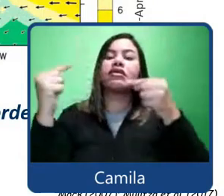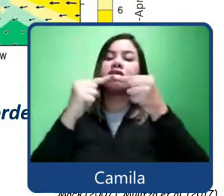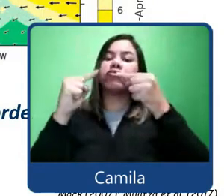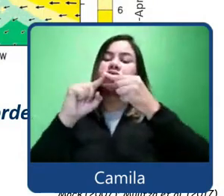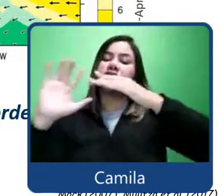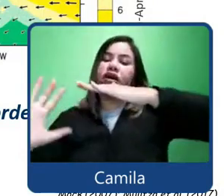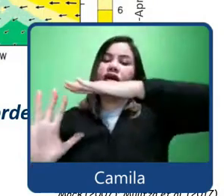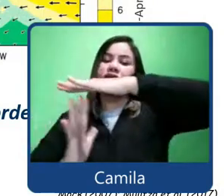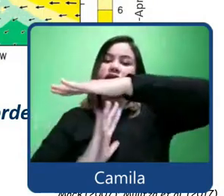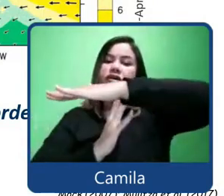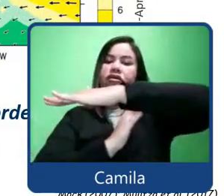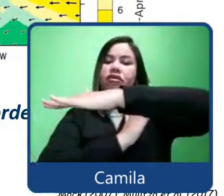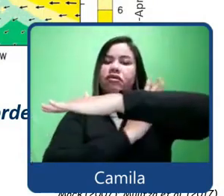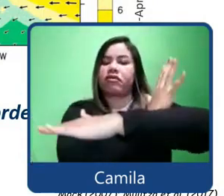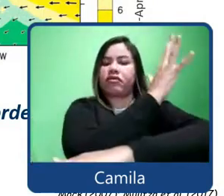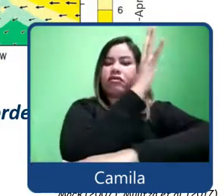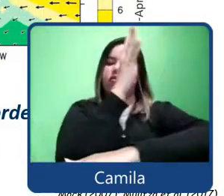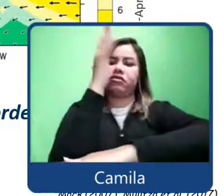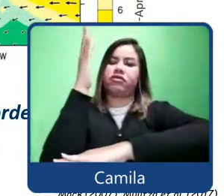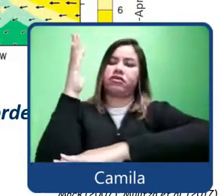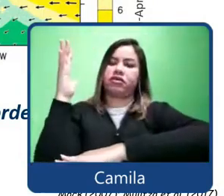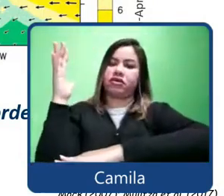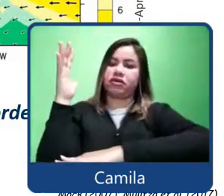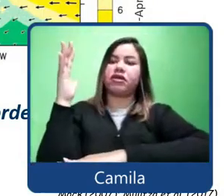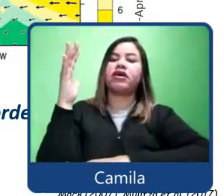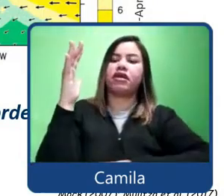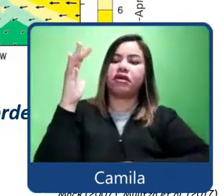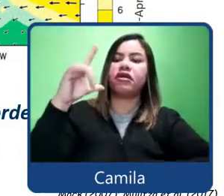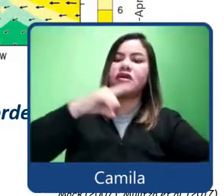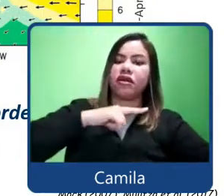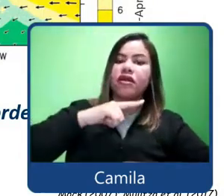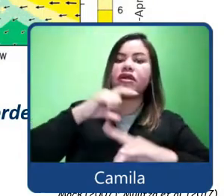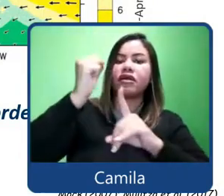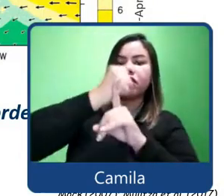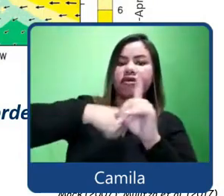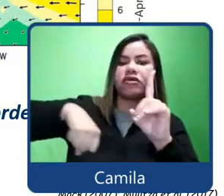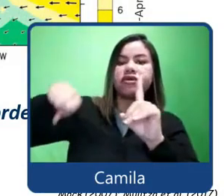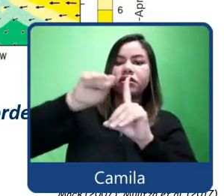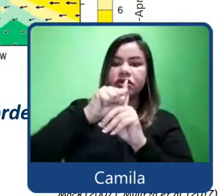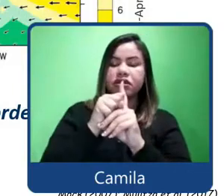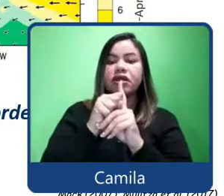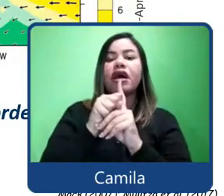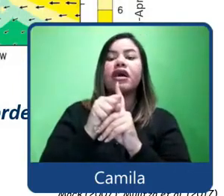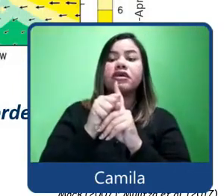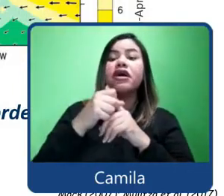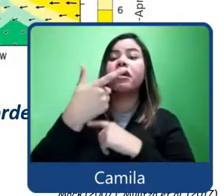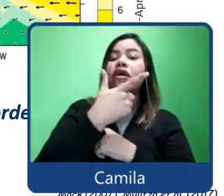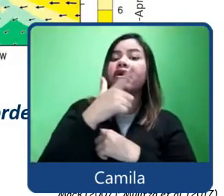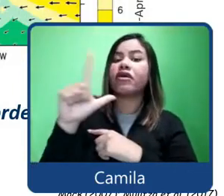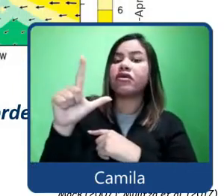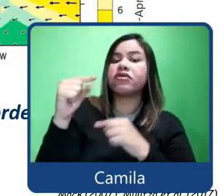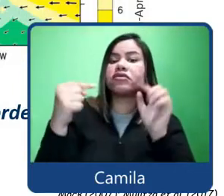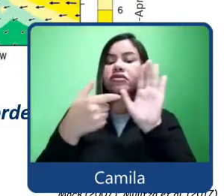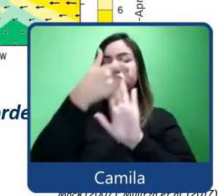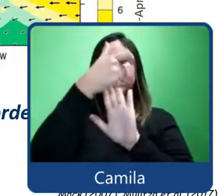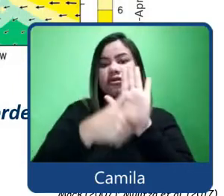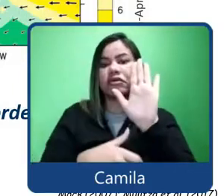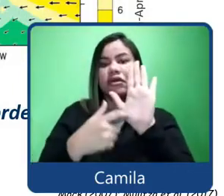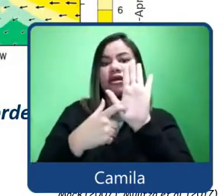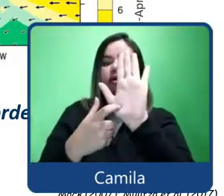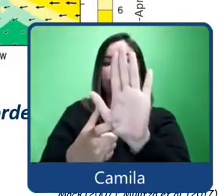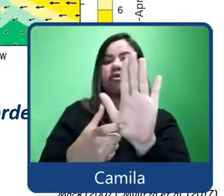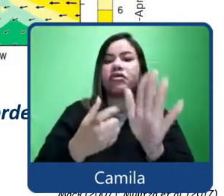aqui inúmeros exemplos e selecionei um deles recente que nós publicamos com base em dados de um outro